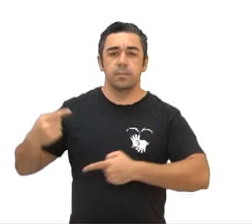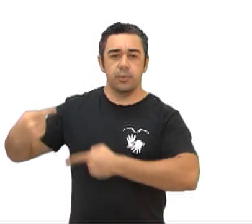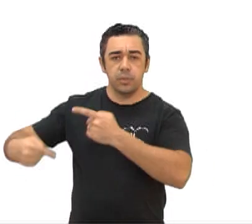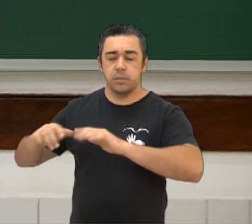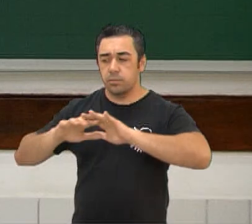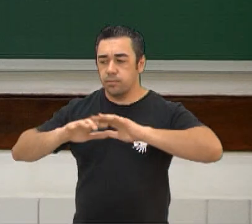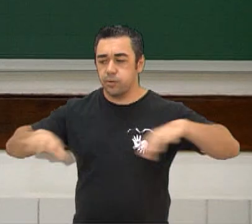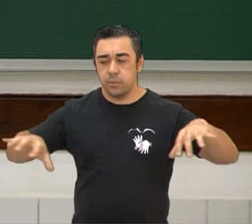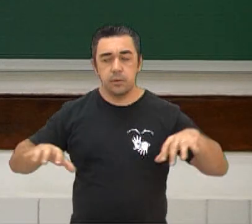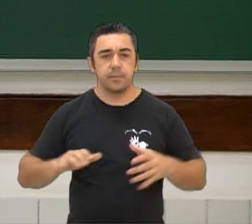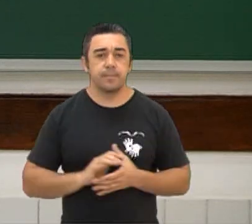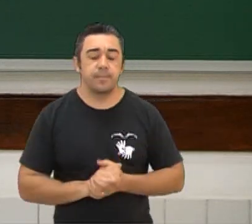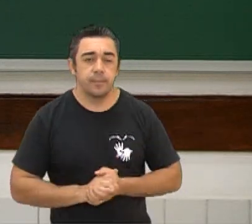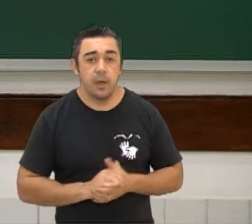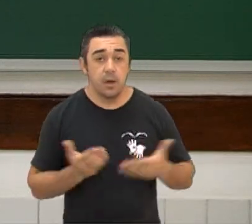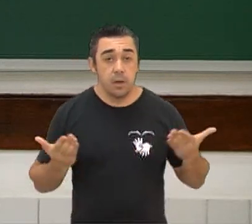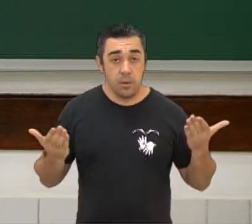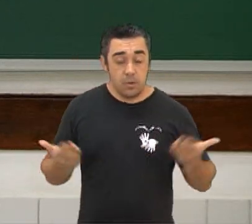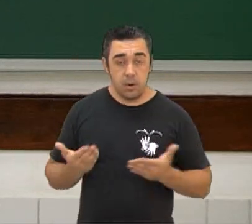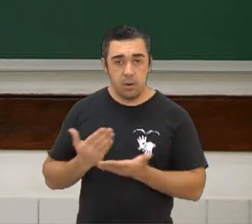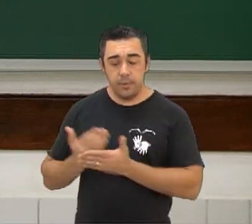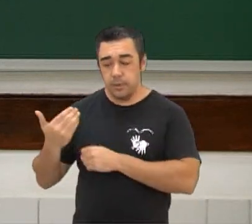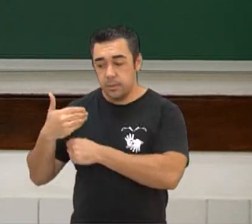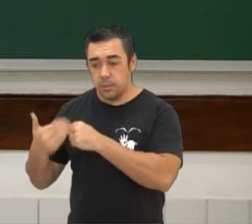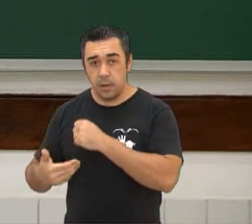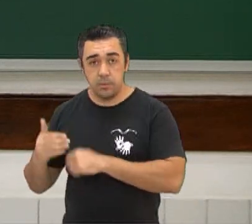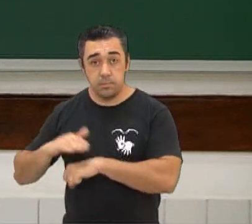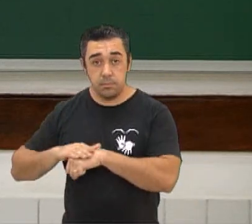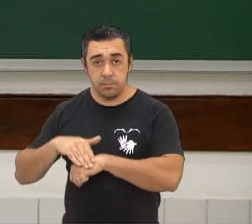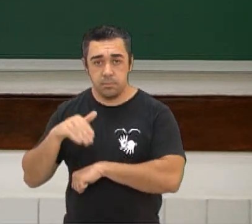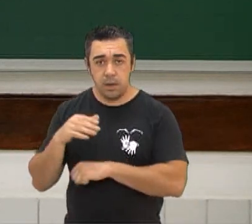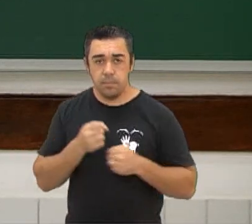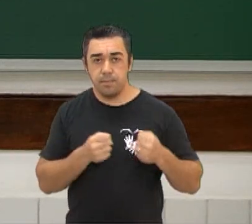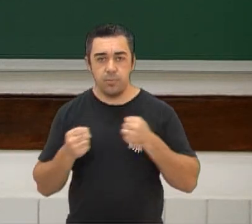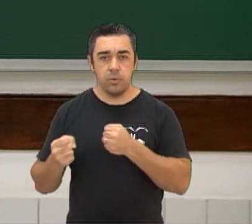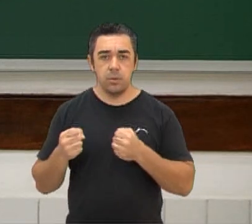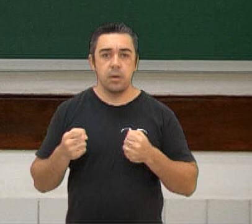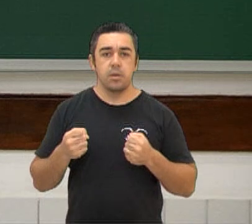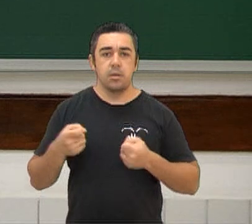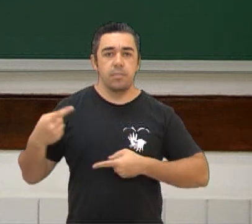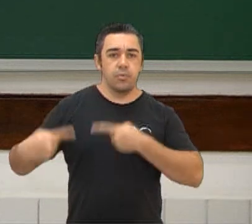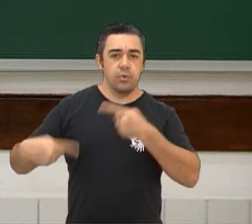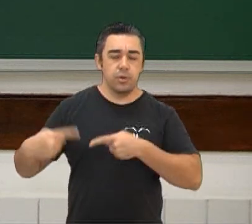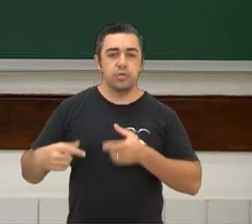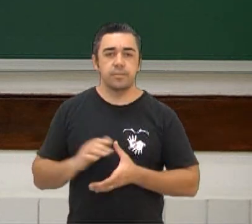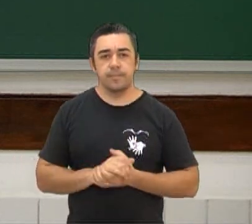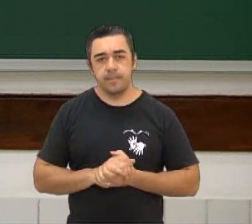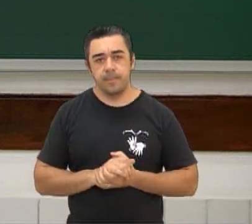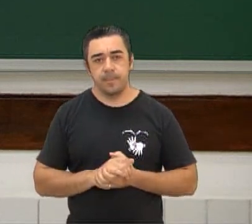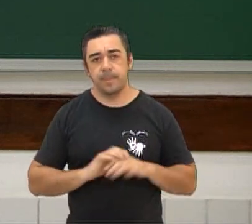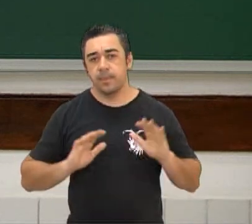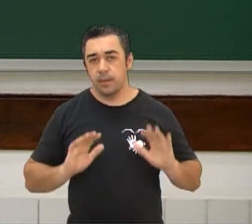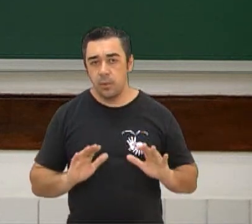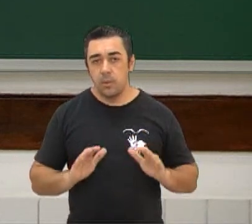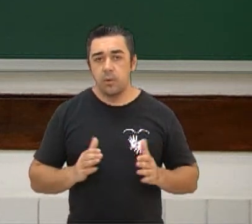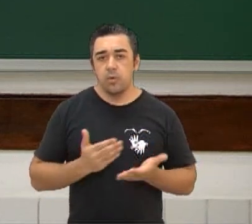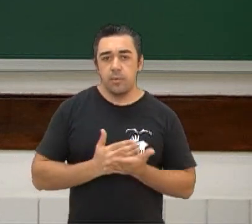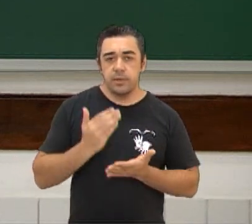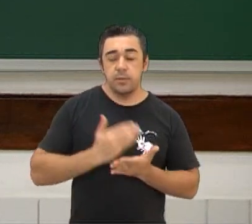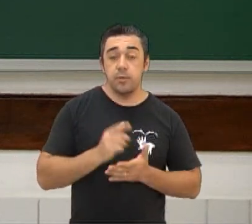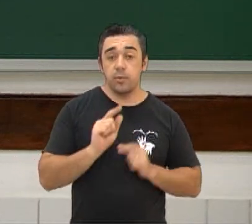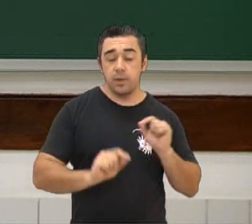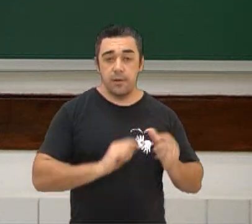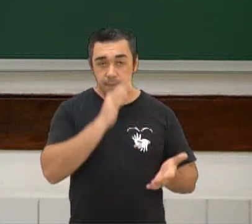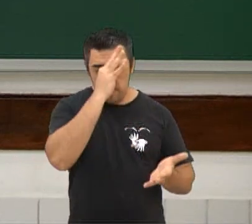político. Então, se antes a igreja como instituição colocava a fé algo coletivo, como